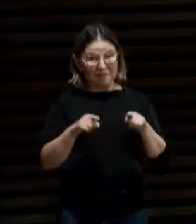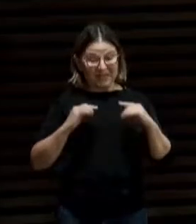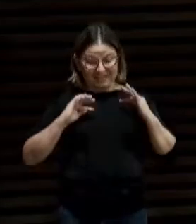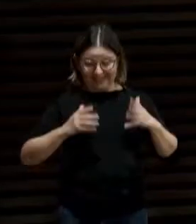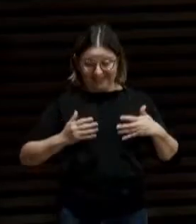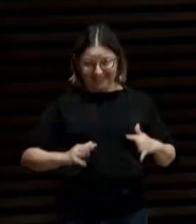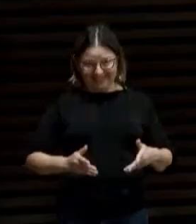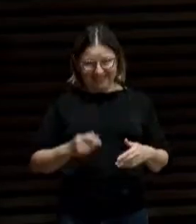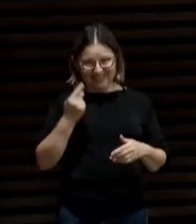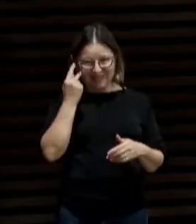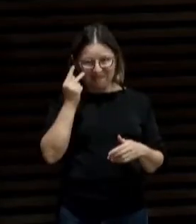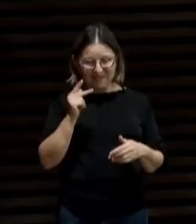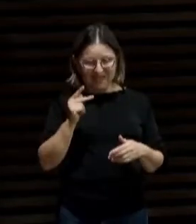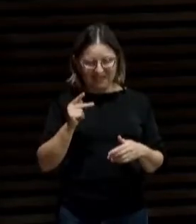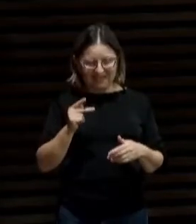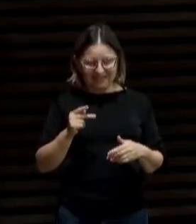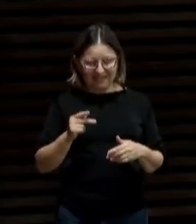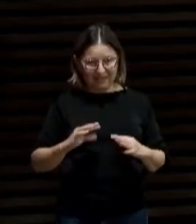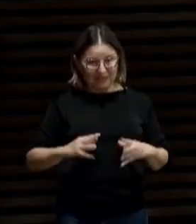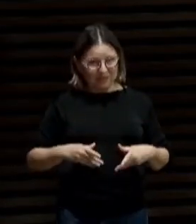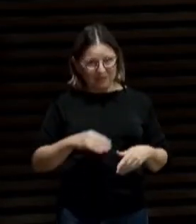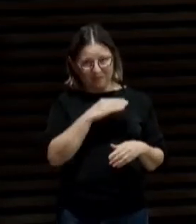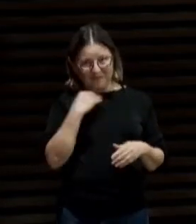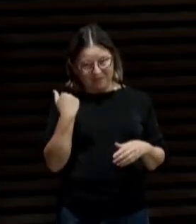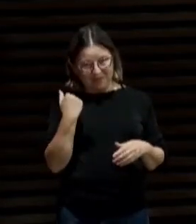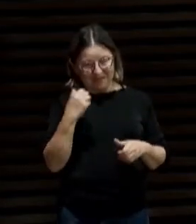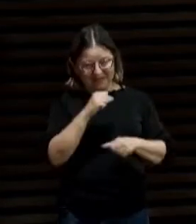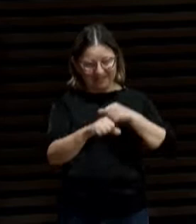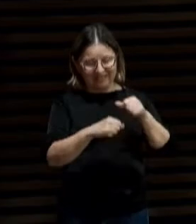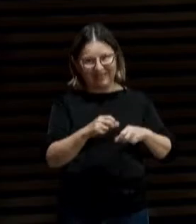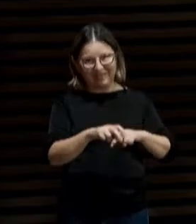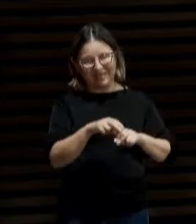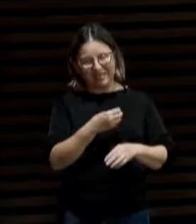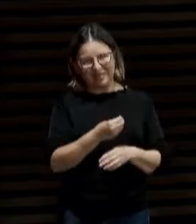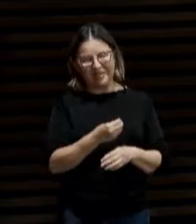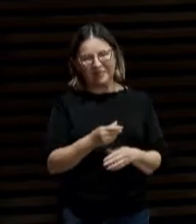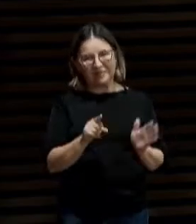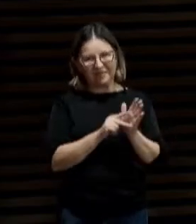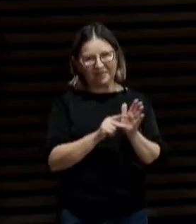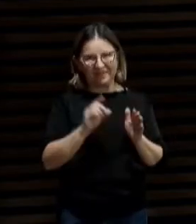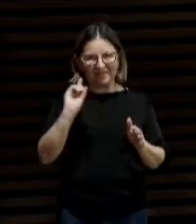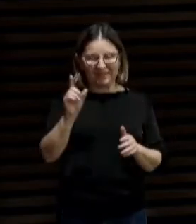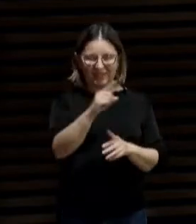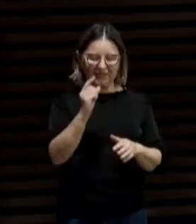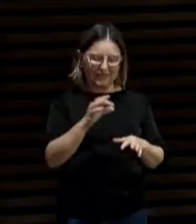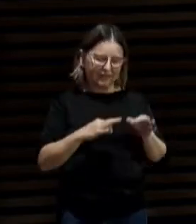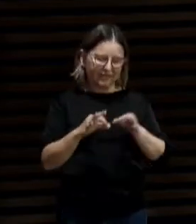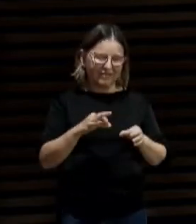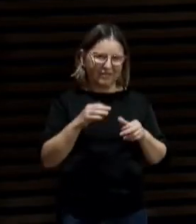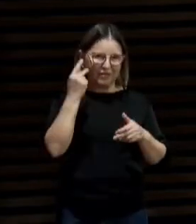que o mortal seja absorvido pela vida. Ora, foi o próprio Deus quem nos preparou para